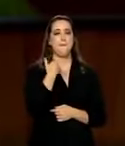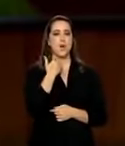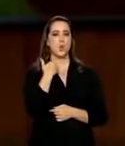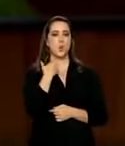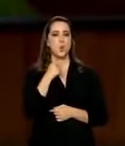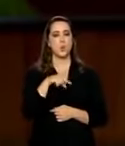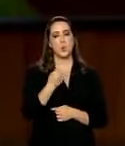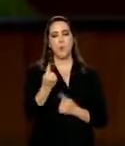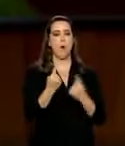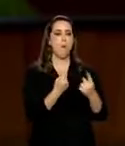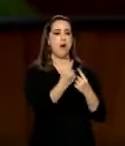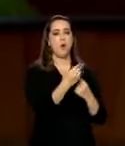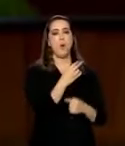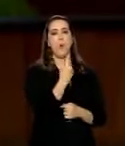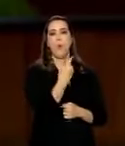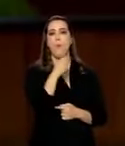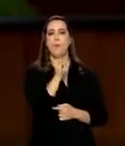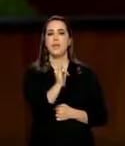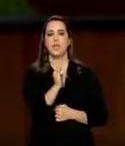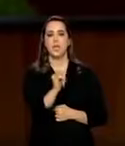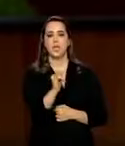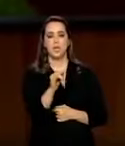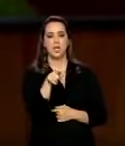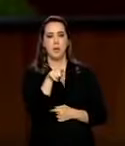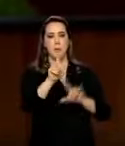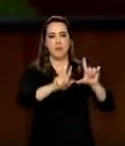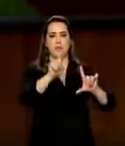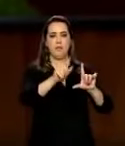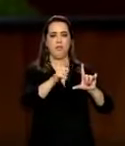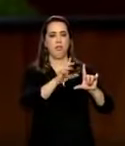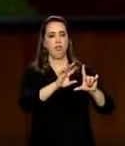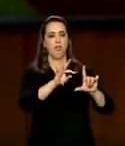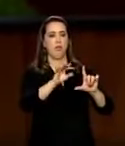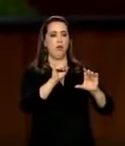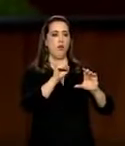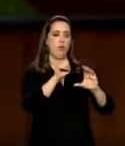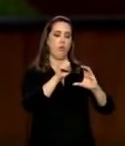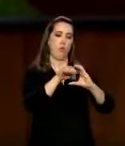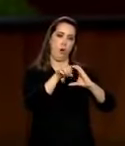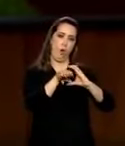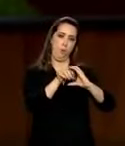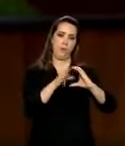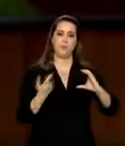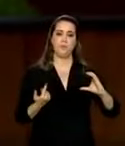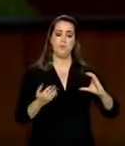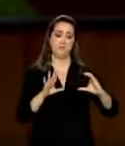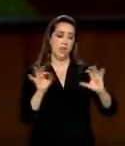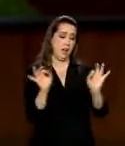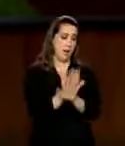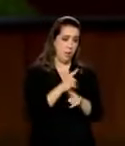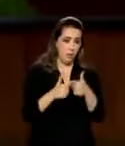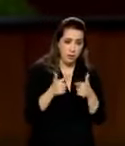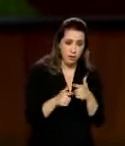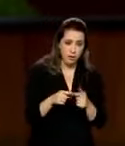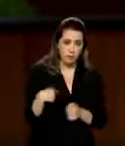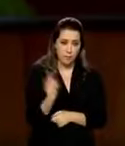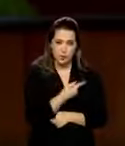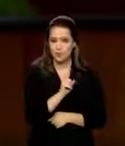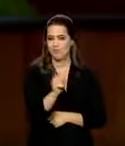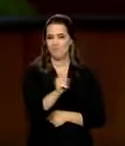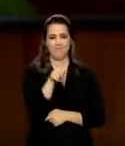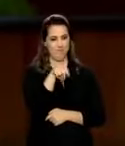cada um aí um bi por ano para essa TV, para a TV Globo. Pronto, resolveu o problema. Mas nós não vamos fazer isso,